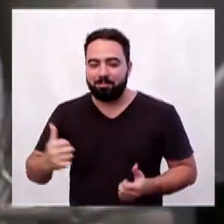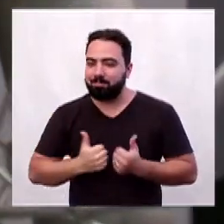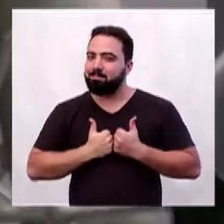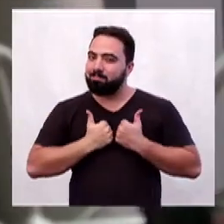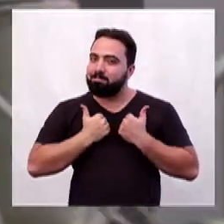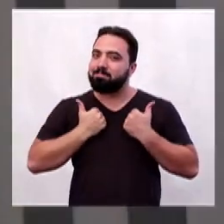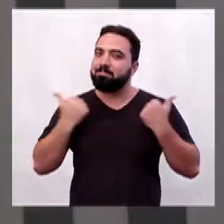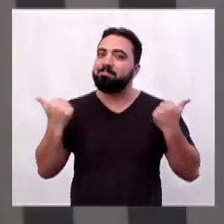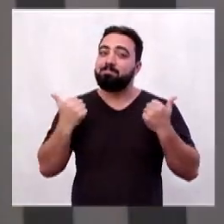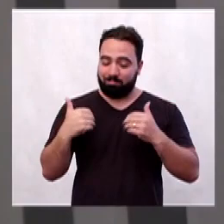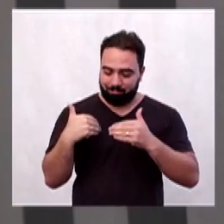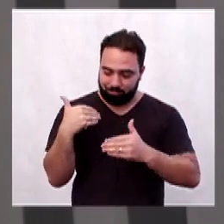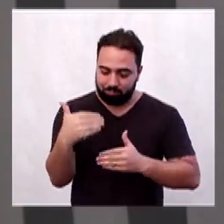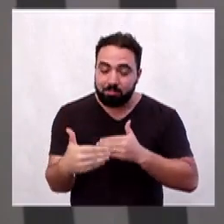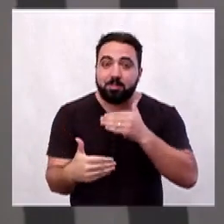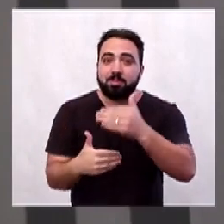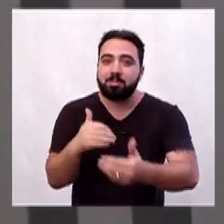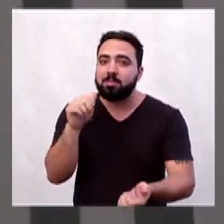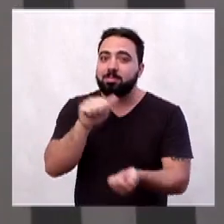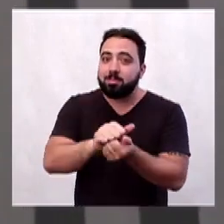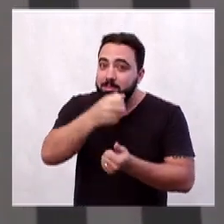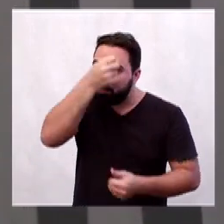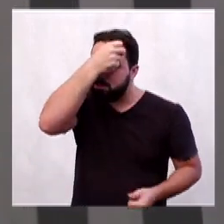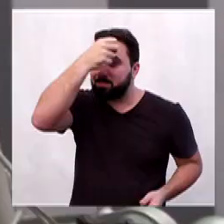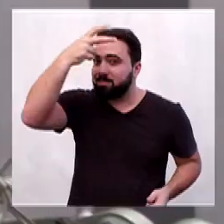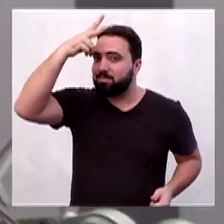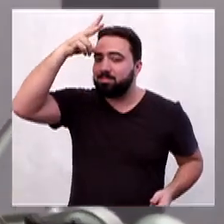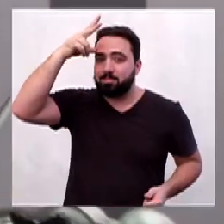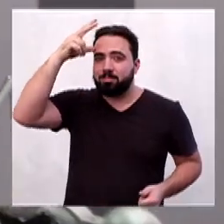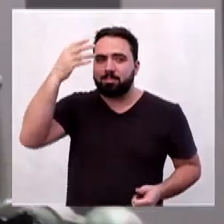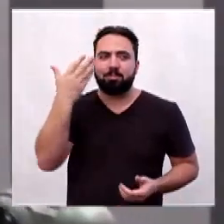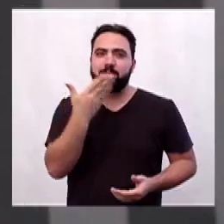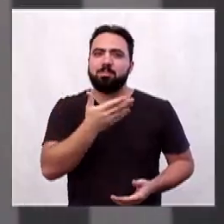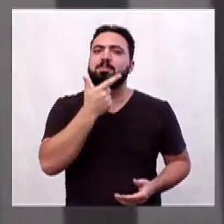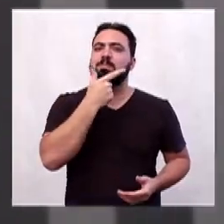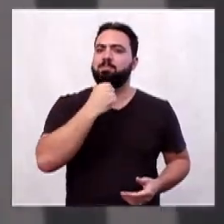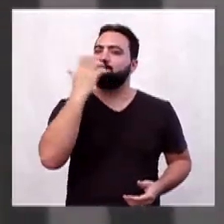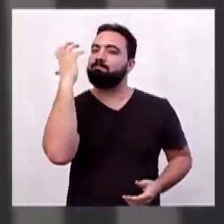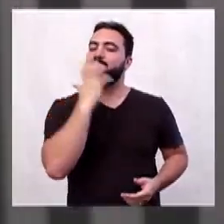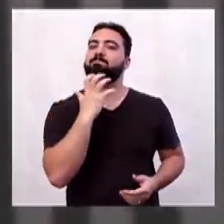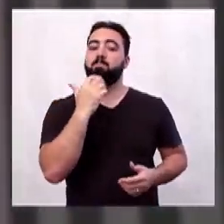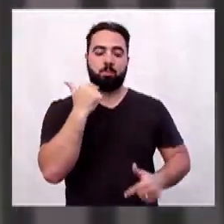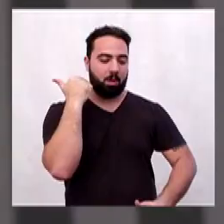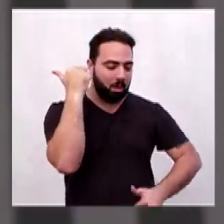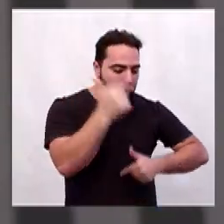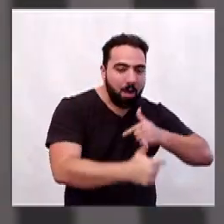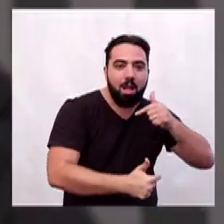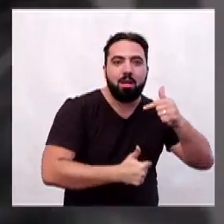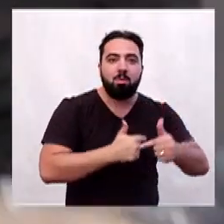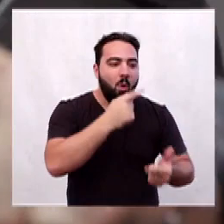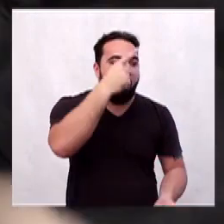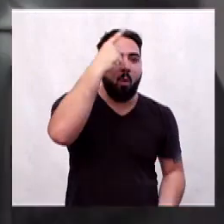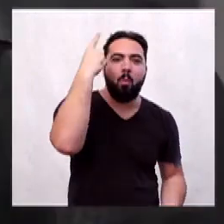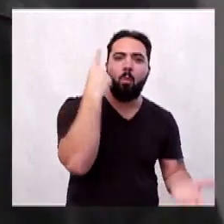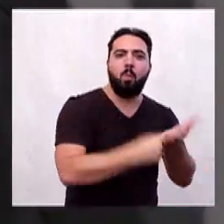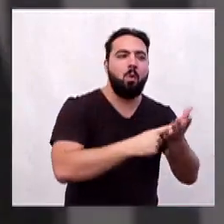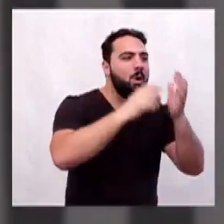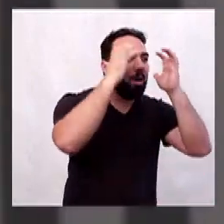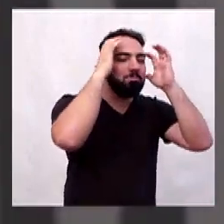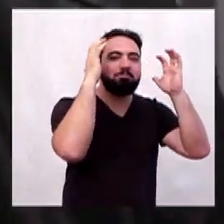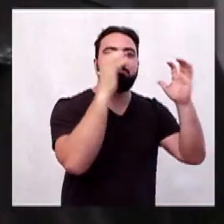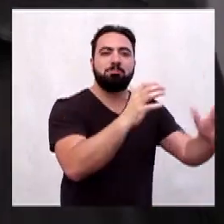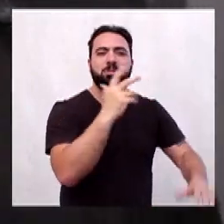bate no peito. Quero avançar com Burnier, o meu prefeito. É um homem sério,